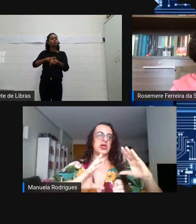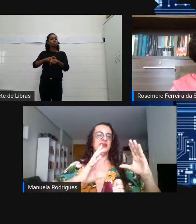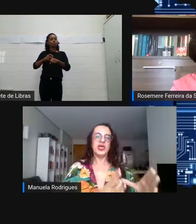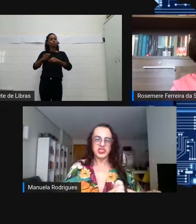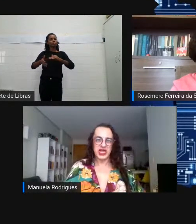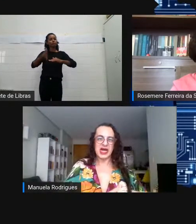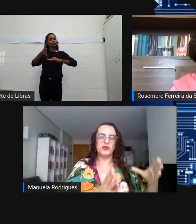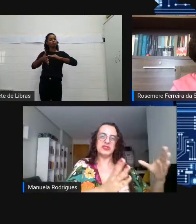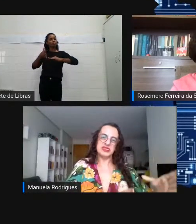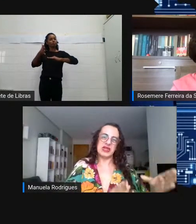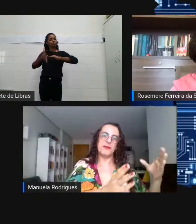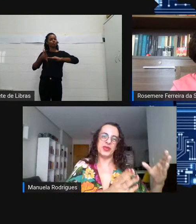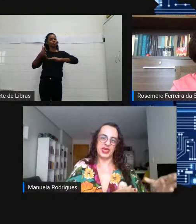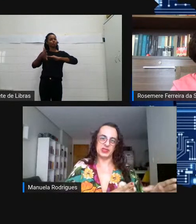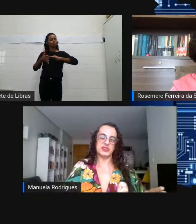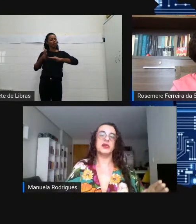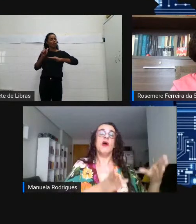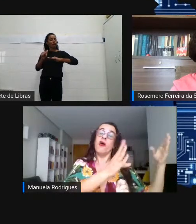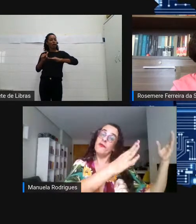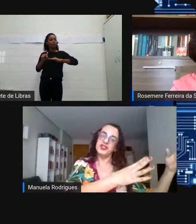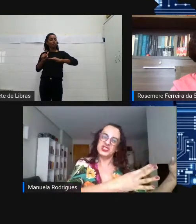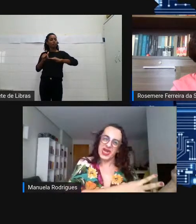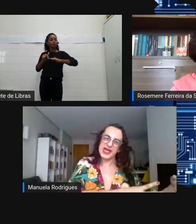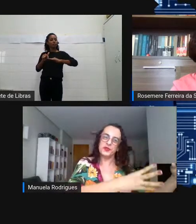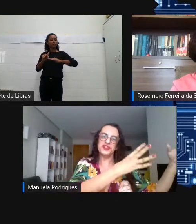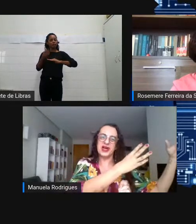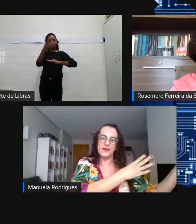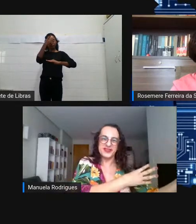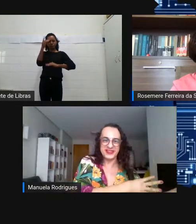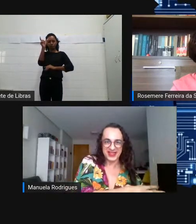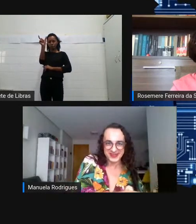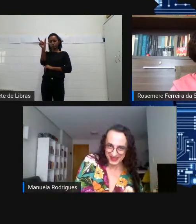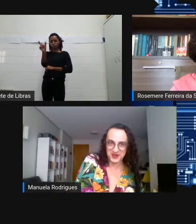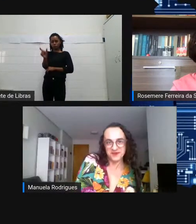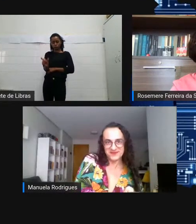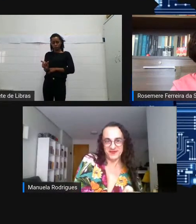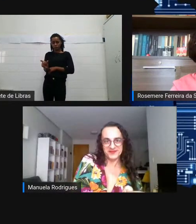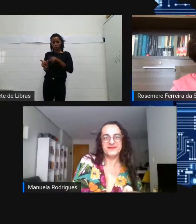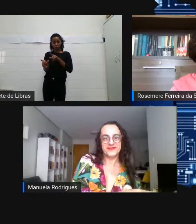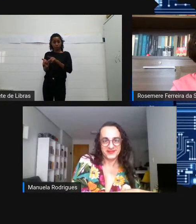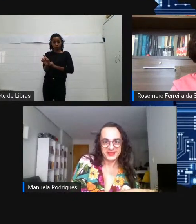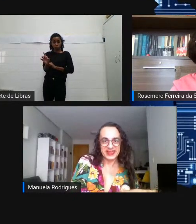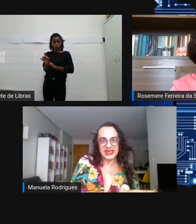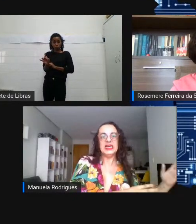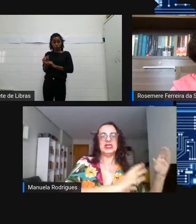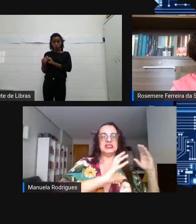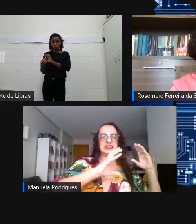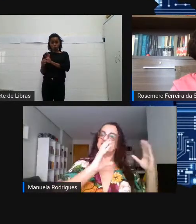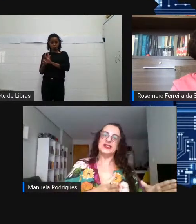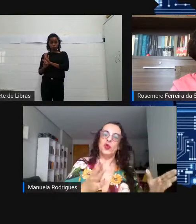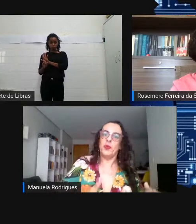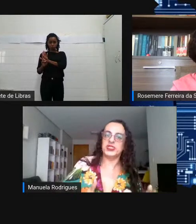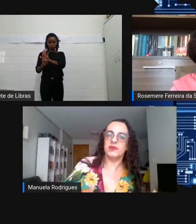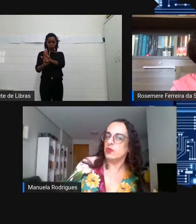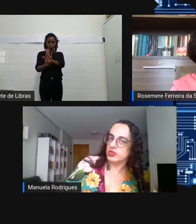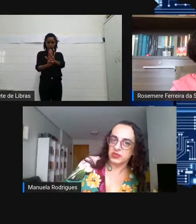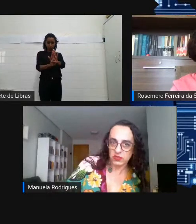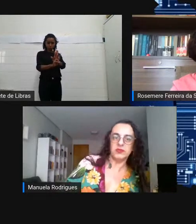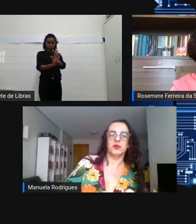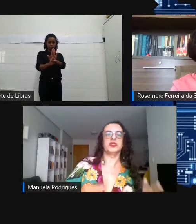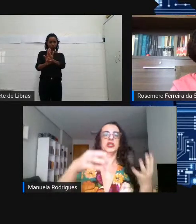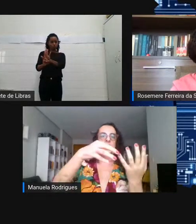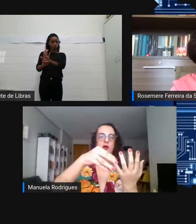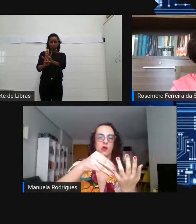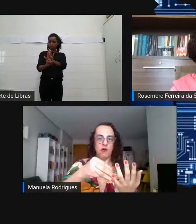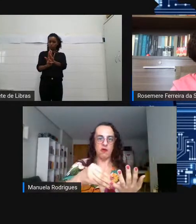que deixaram de ser apenas objetos da representação, né, desse grupo